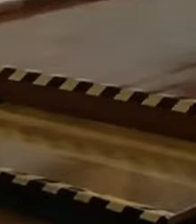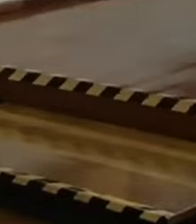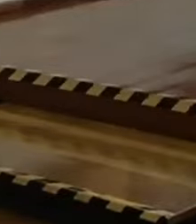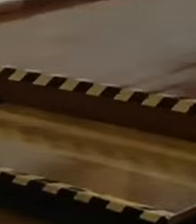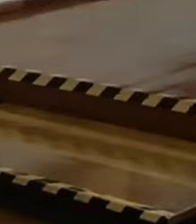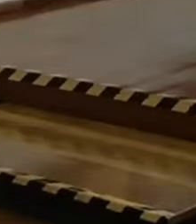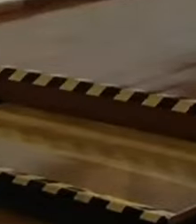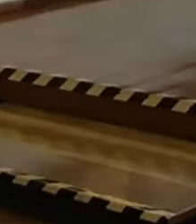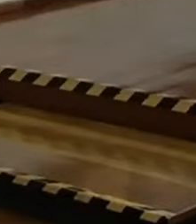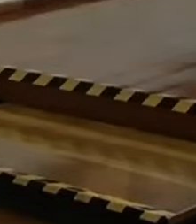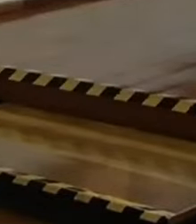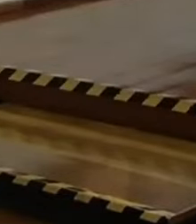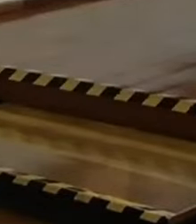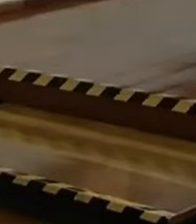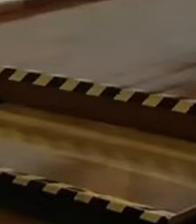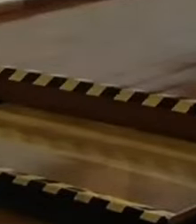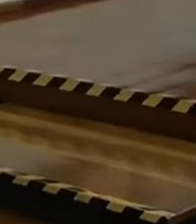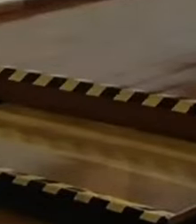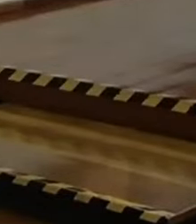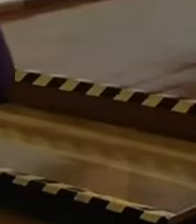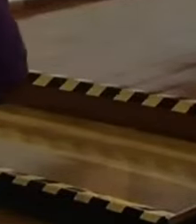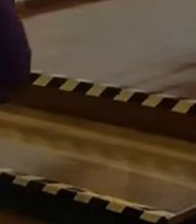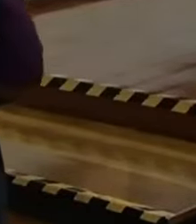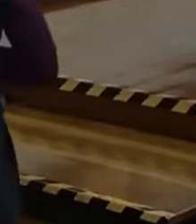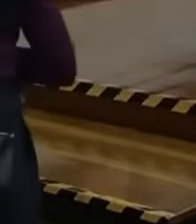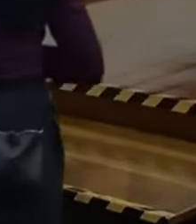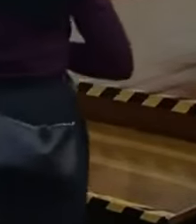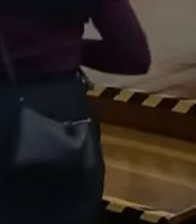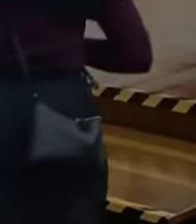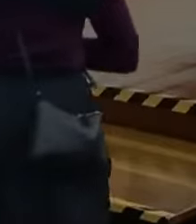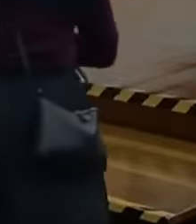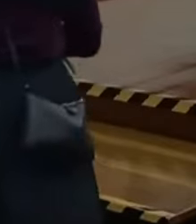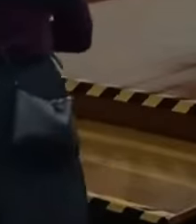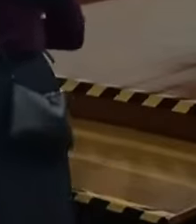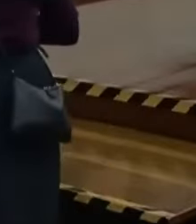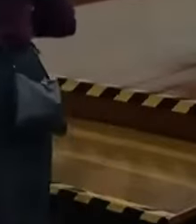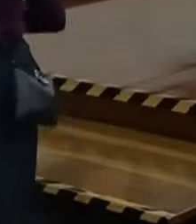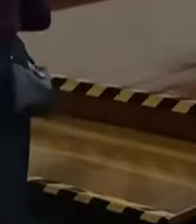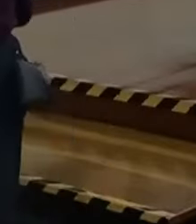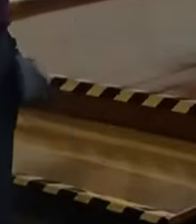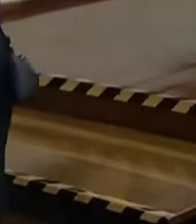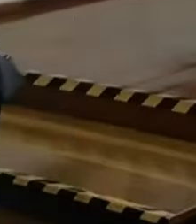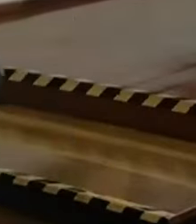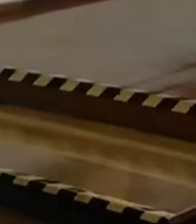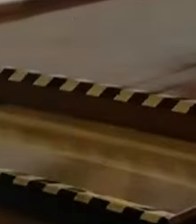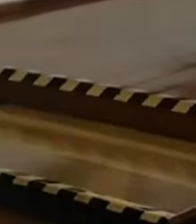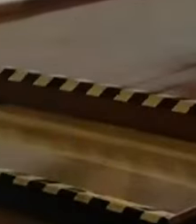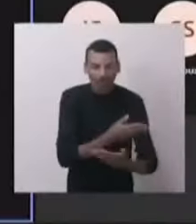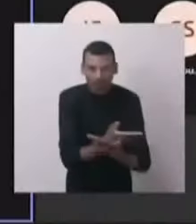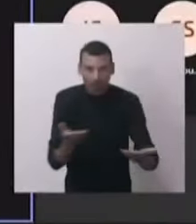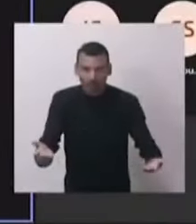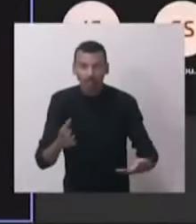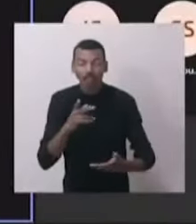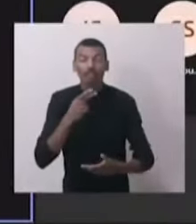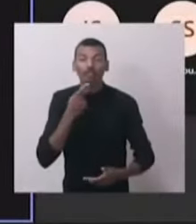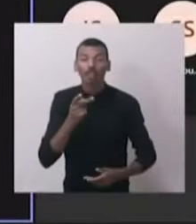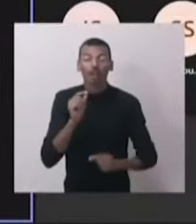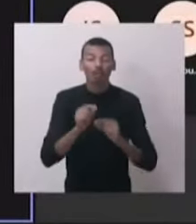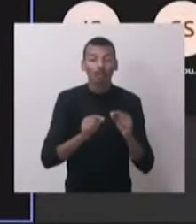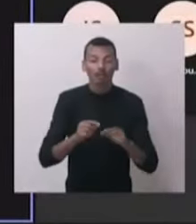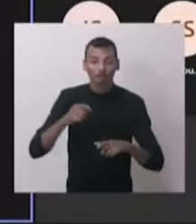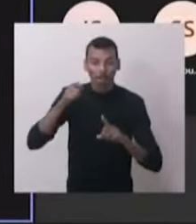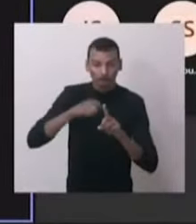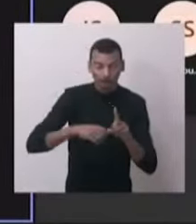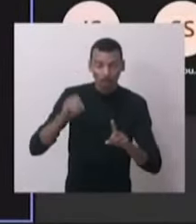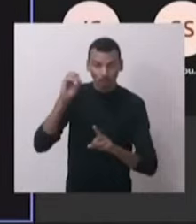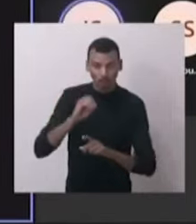crítica, com participação social e com a possibilidade sempre de transformar a sociedade. O mês de